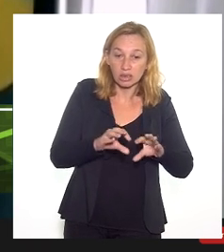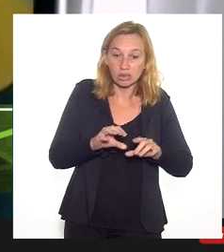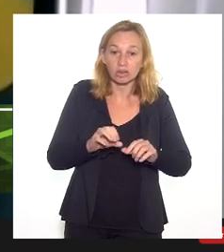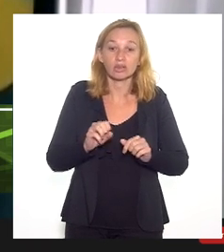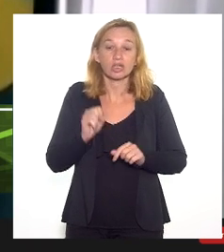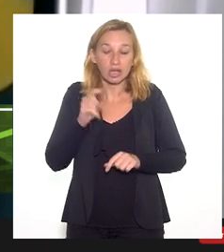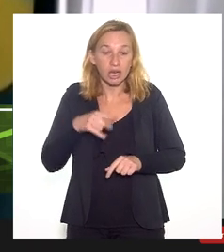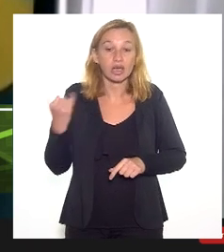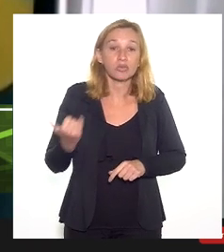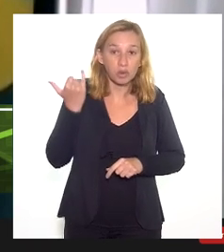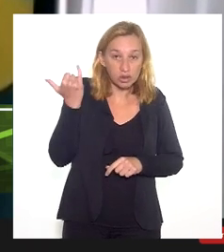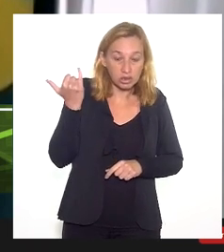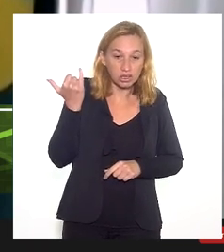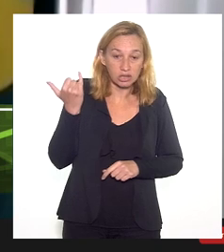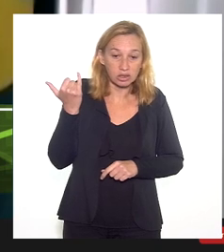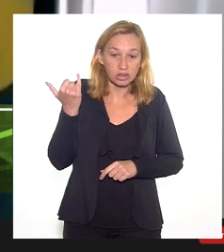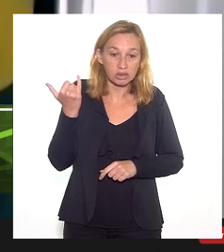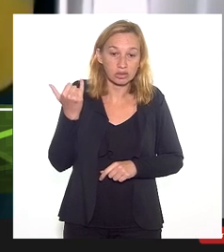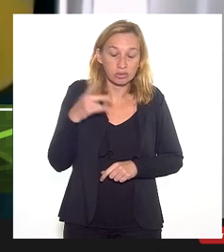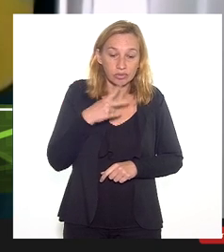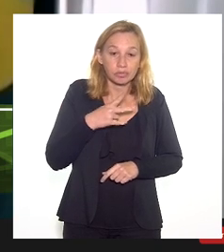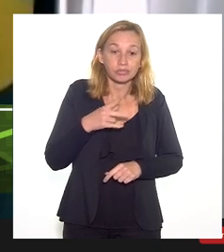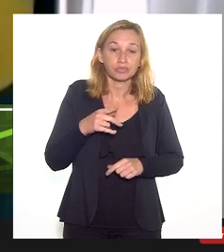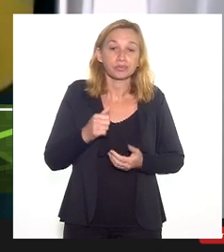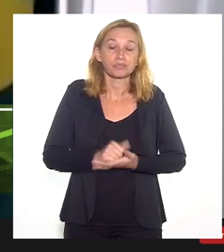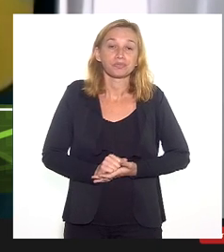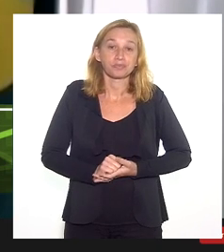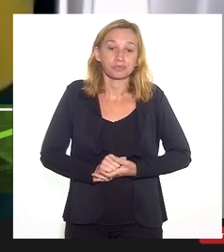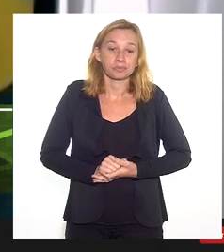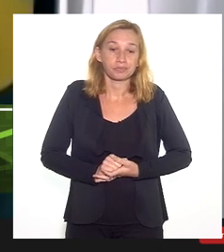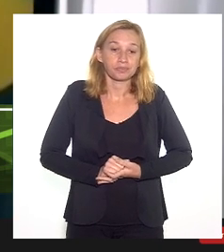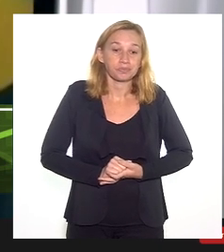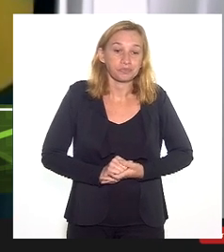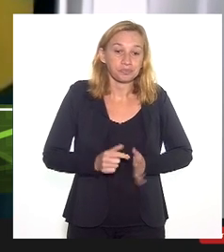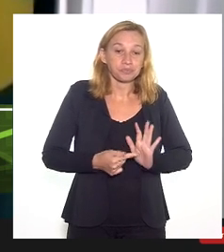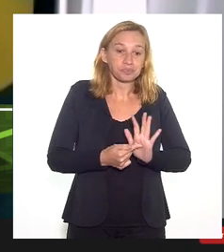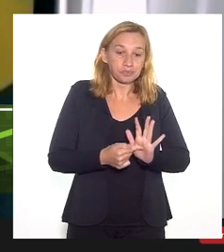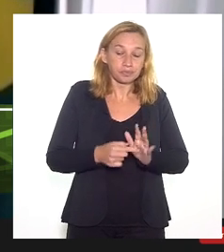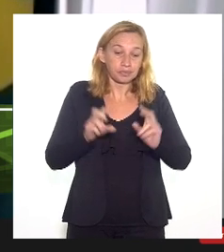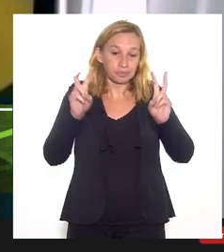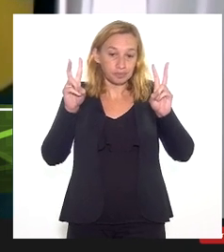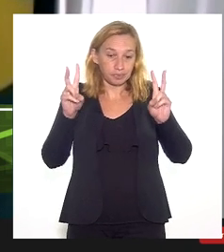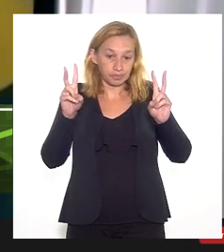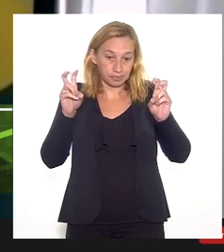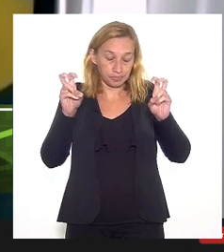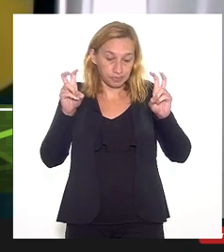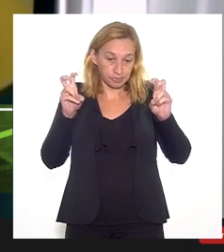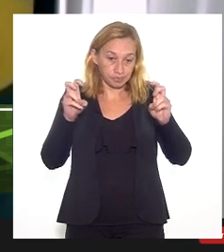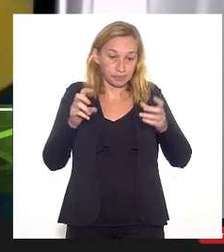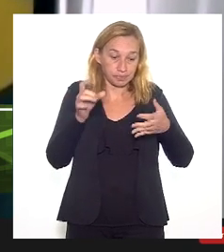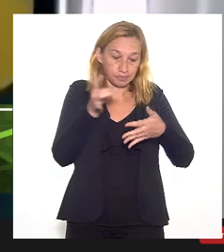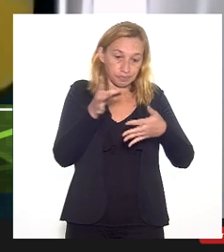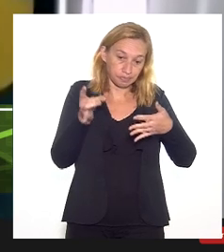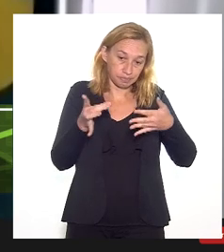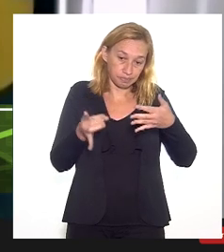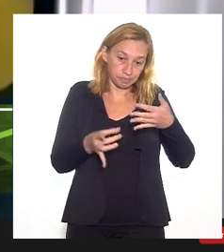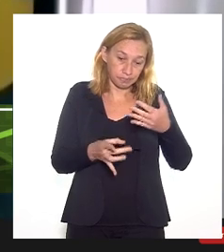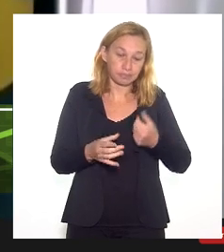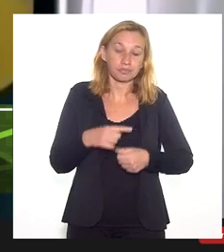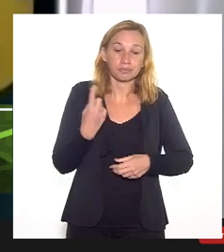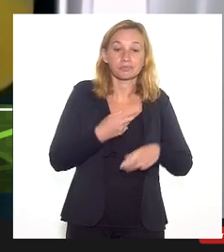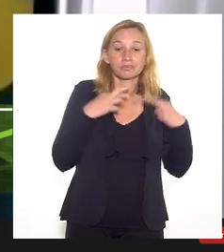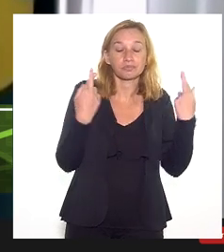acho que é muito importante jogar ênfase que embora a gente tenha apontado essas questões pontuado essas questões nessas nossas